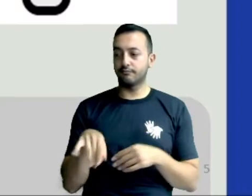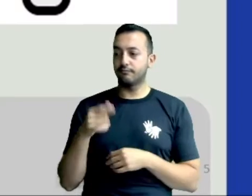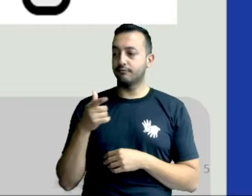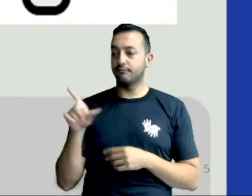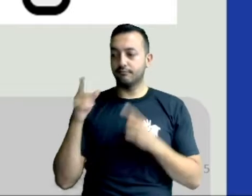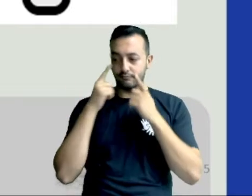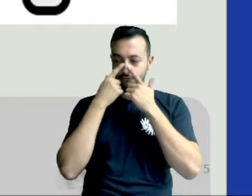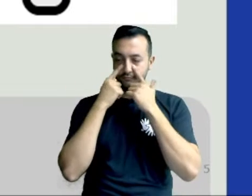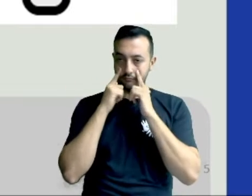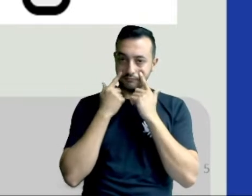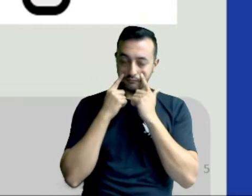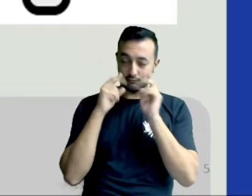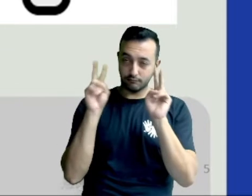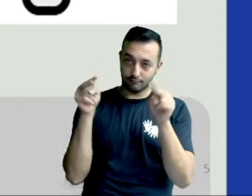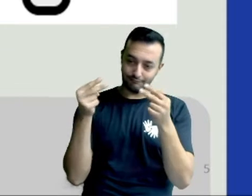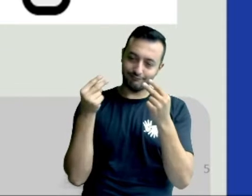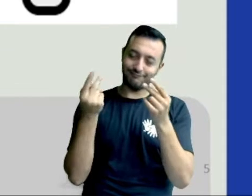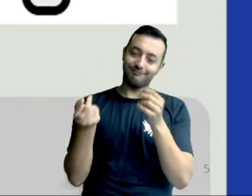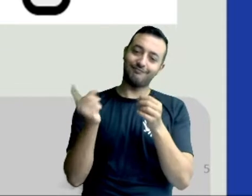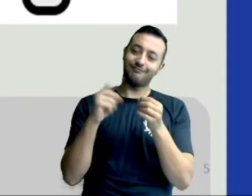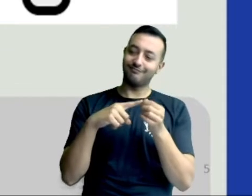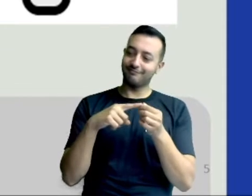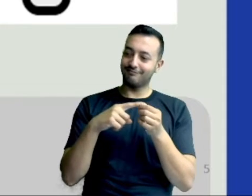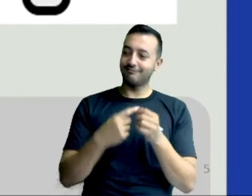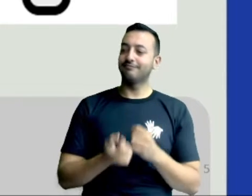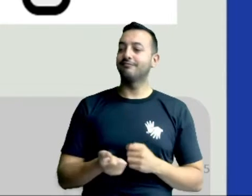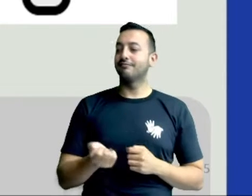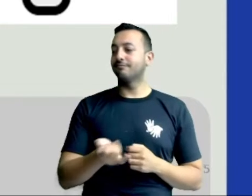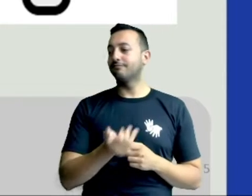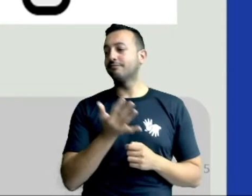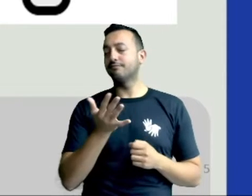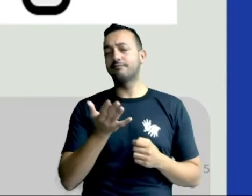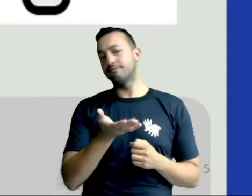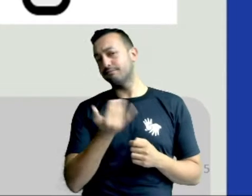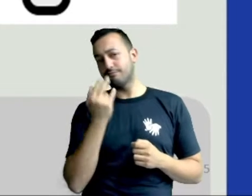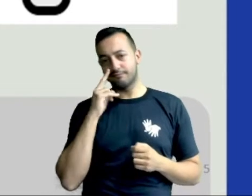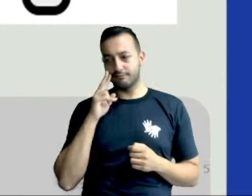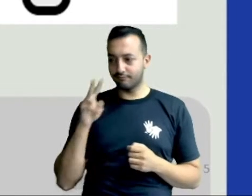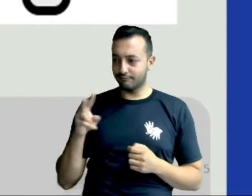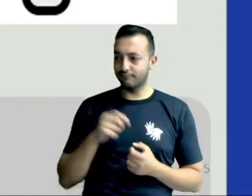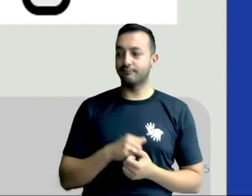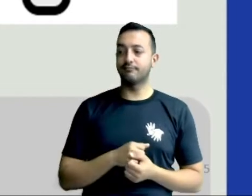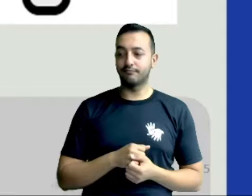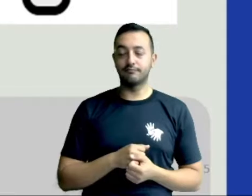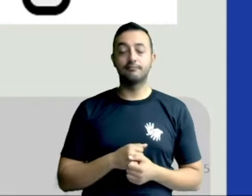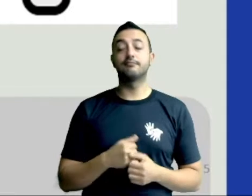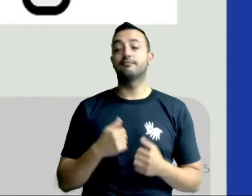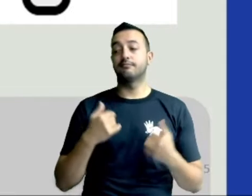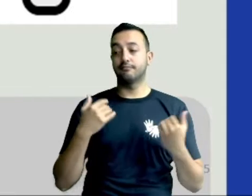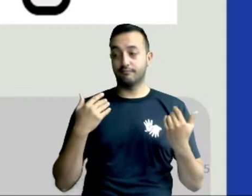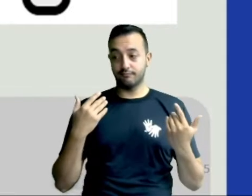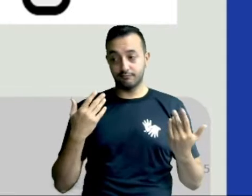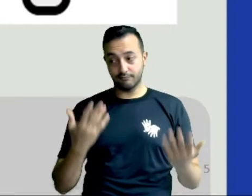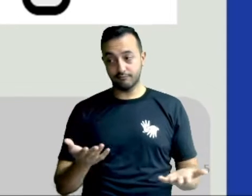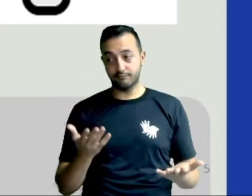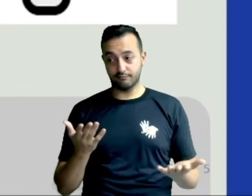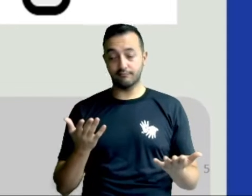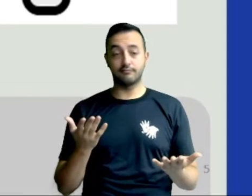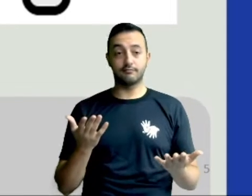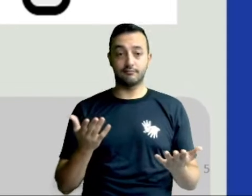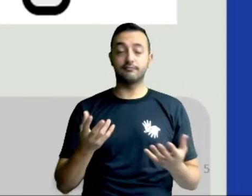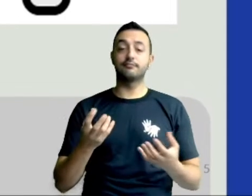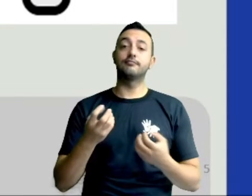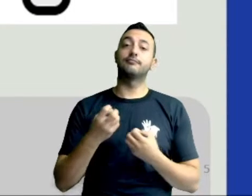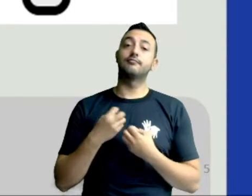olhar voltou, com tantas, vem vê-las. Vê só, aqui é